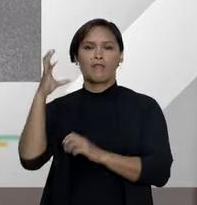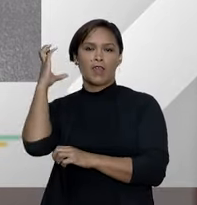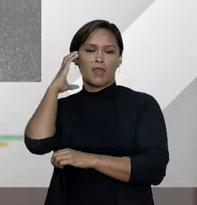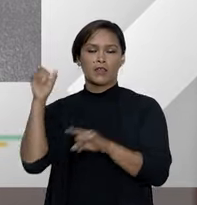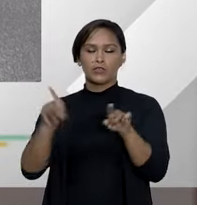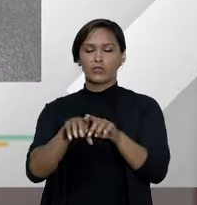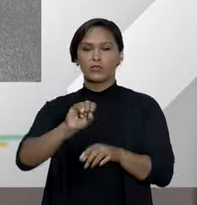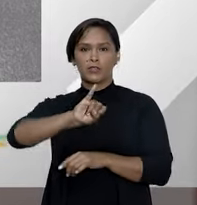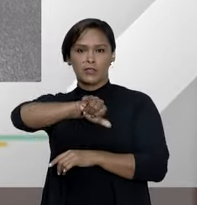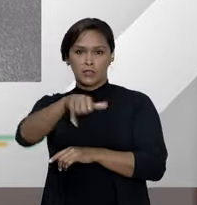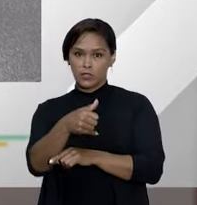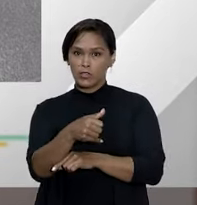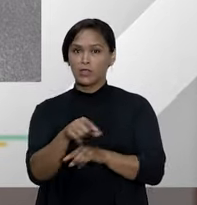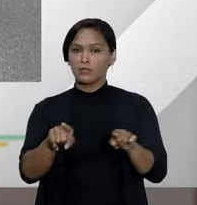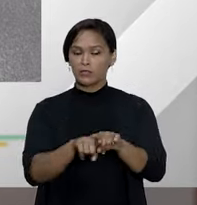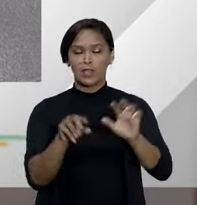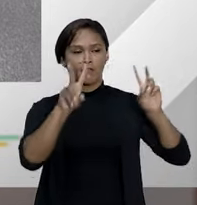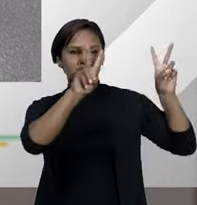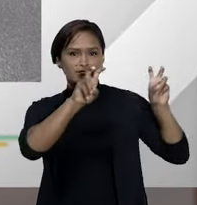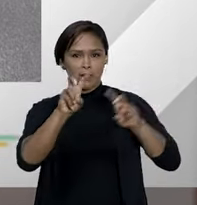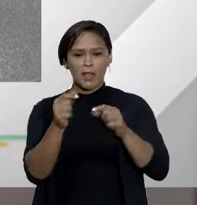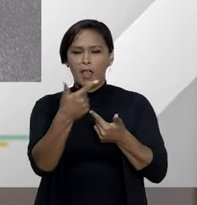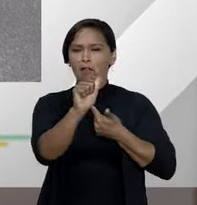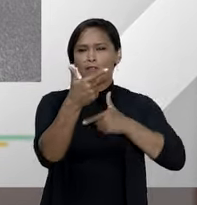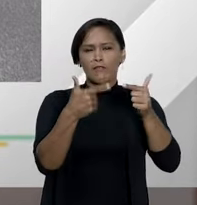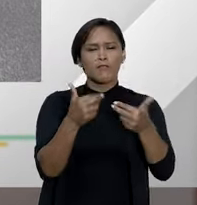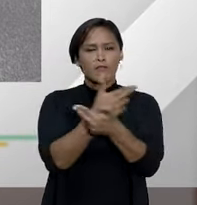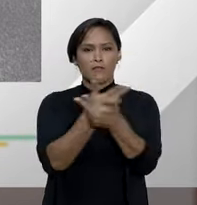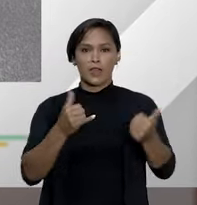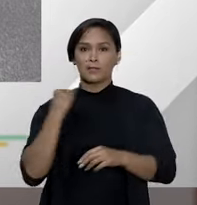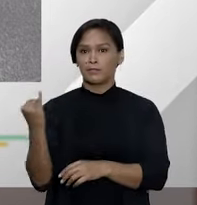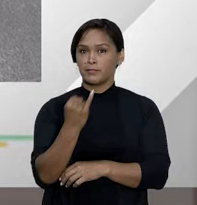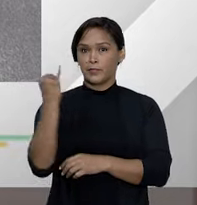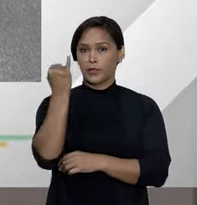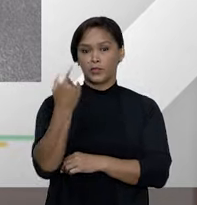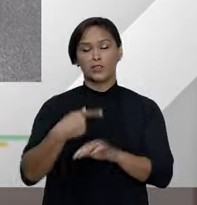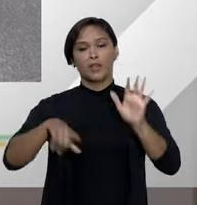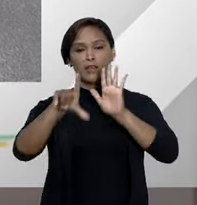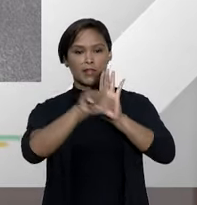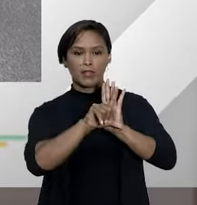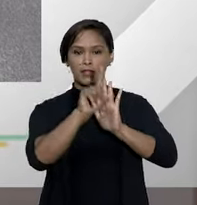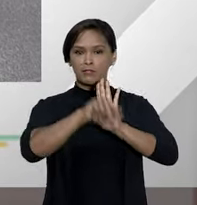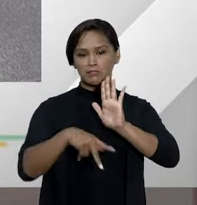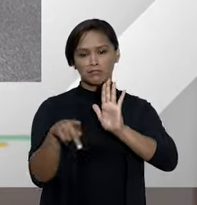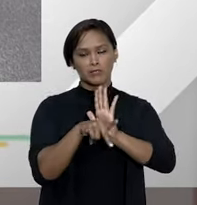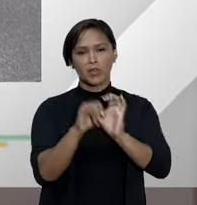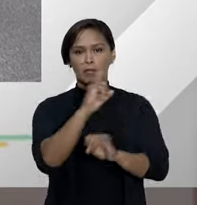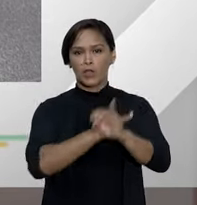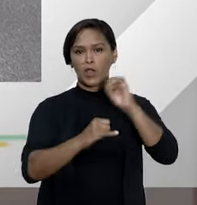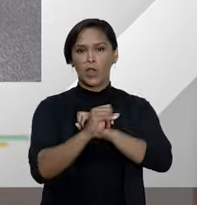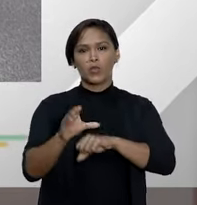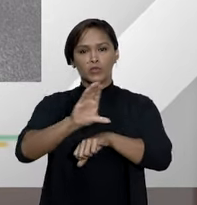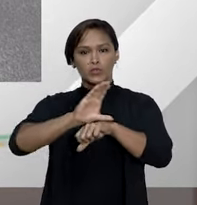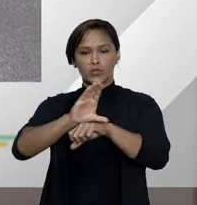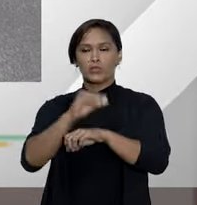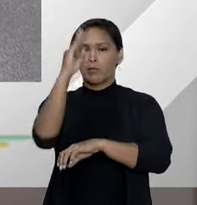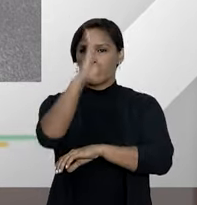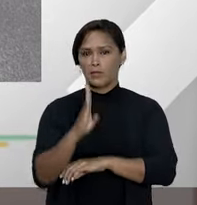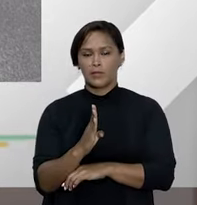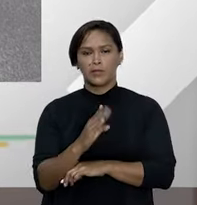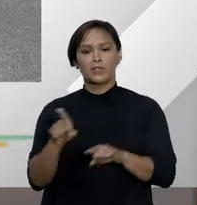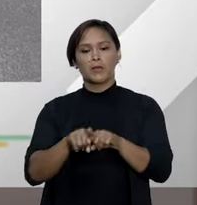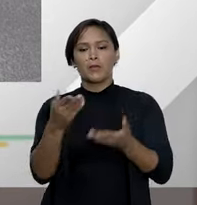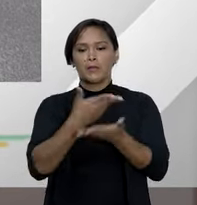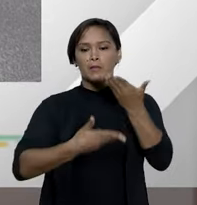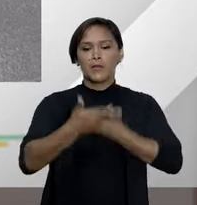Superior Tribunal de Justiça que traz a debate temas de grande relevância da legislação infraconstitucional brasileira e que